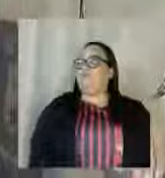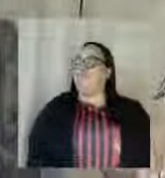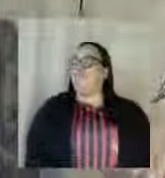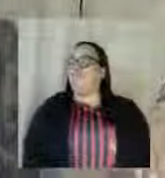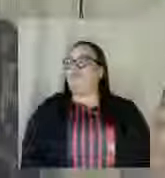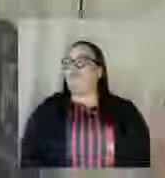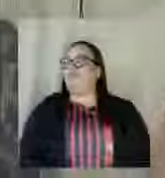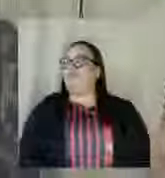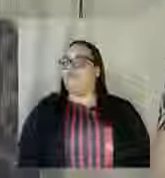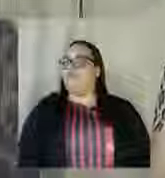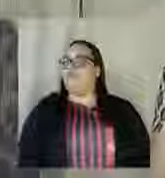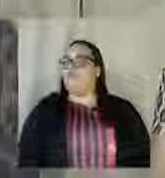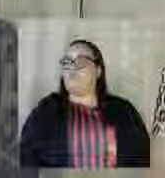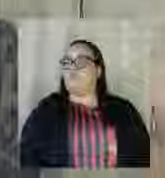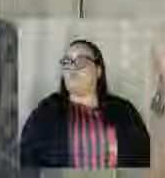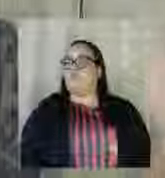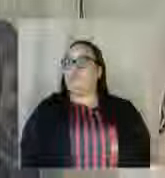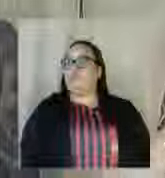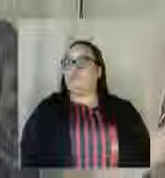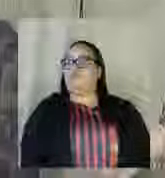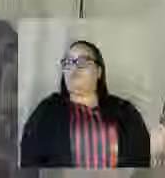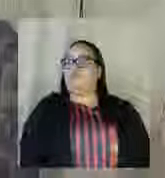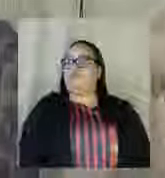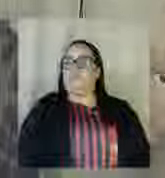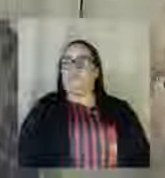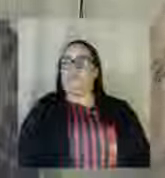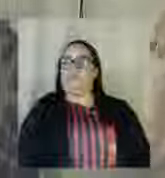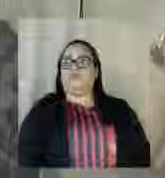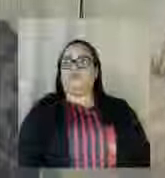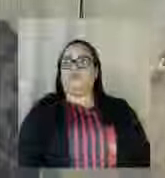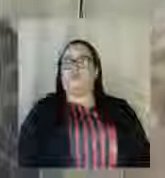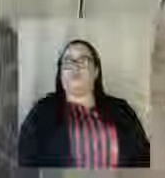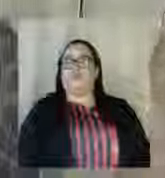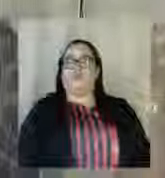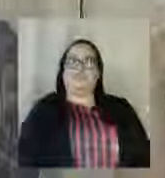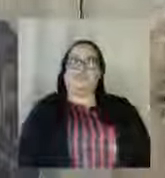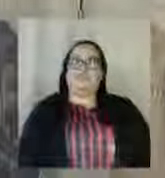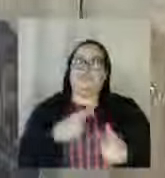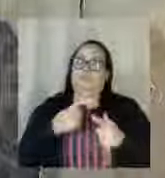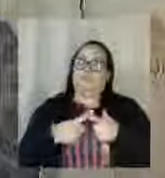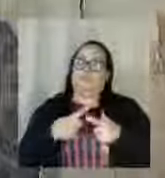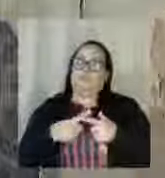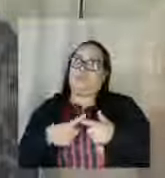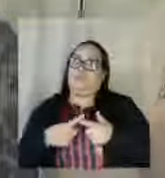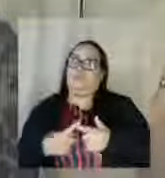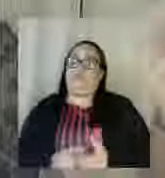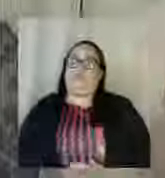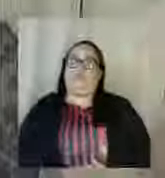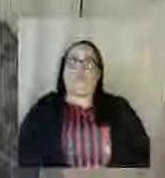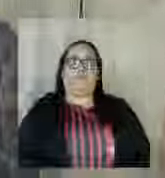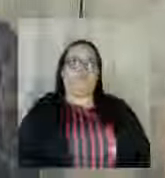eu já nasci surda. Encontrei já, porque